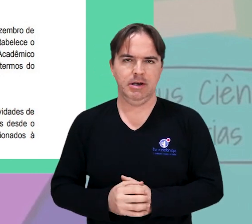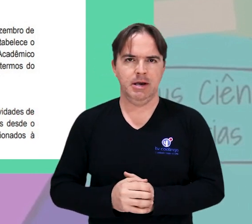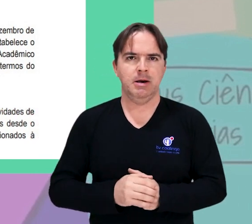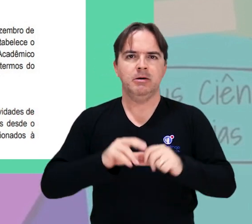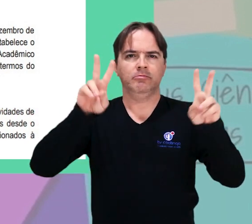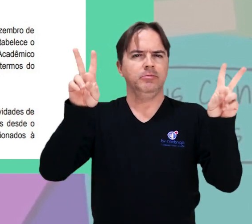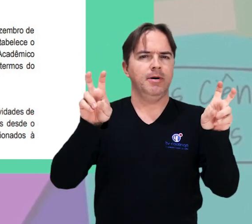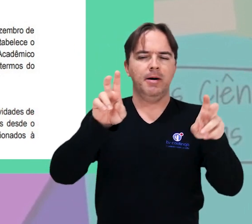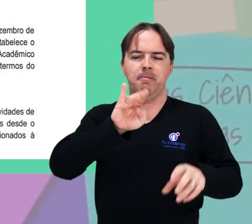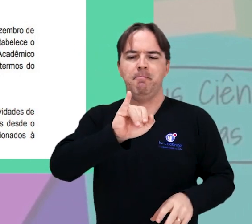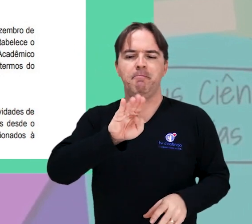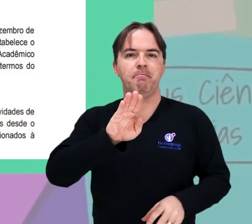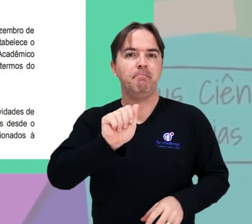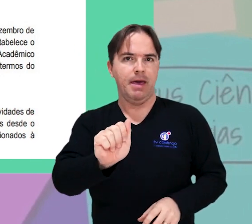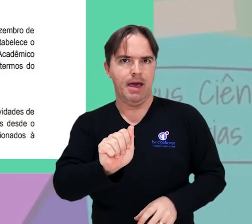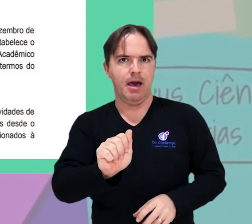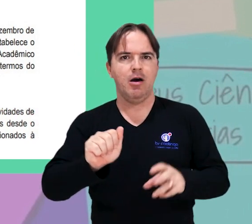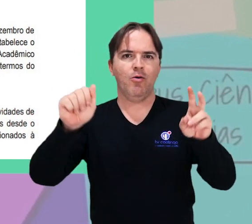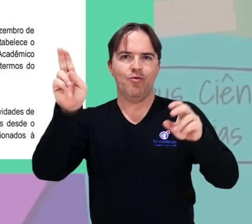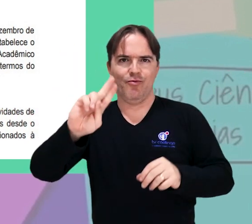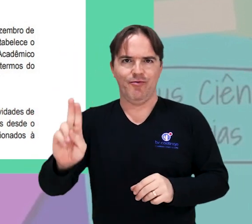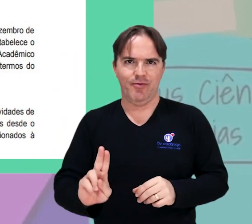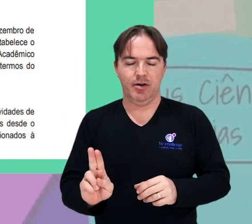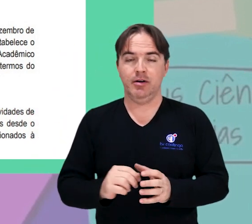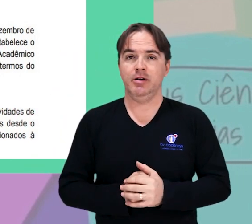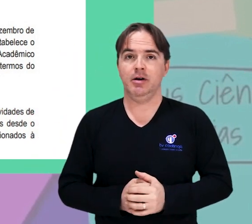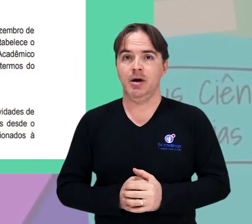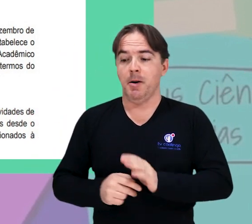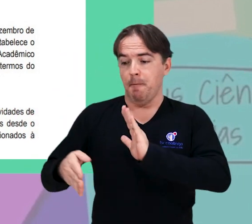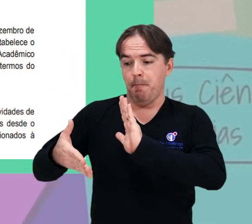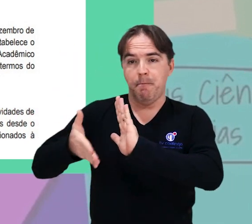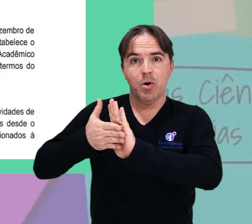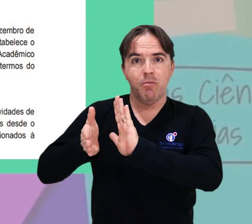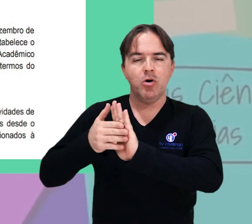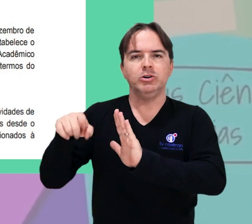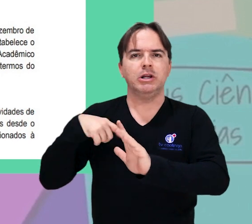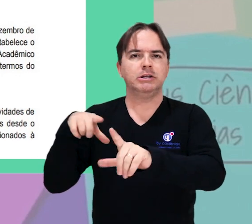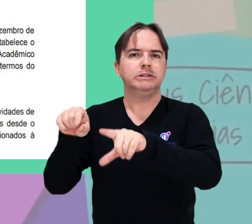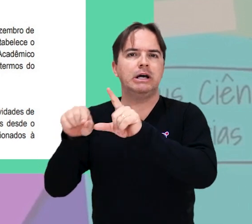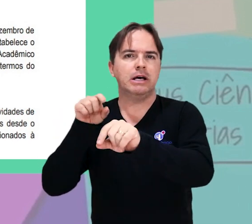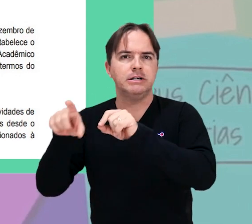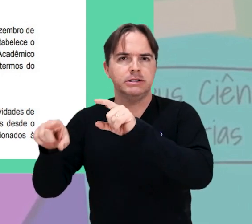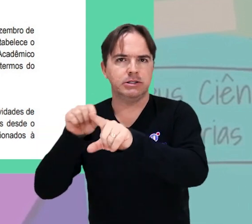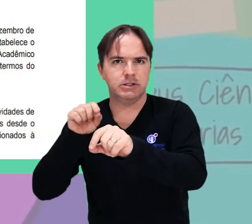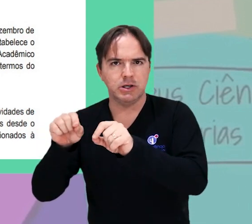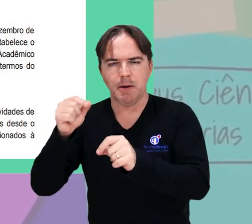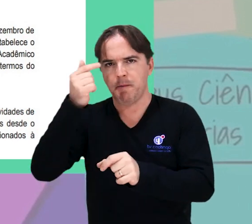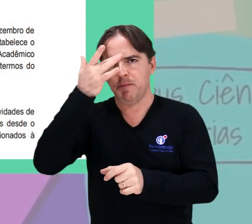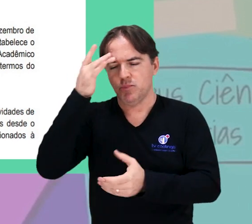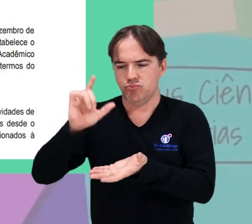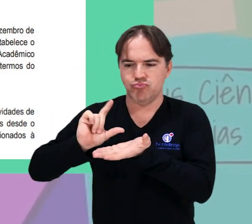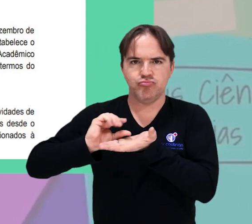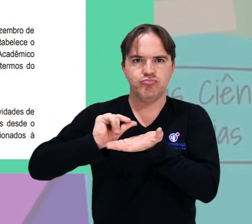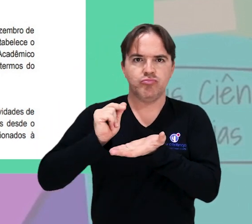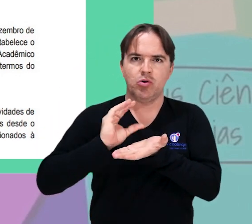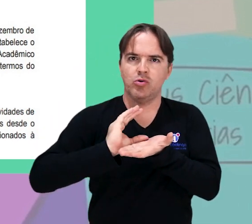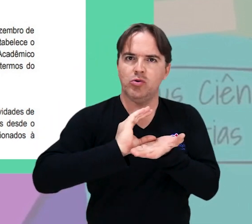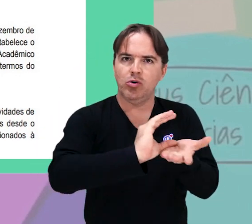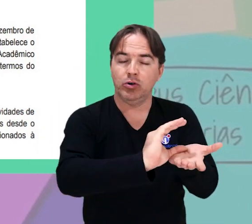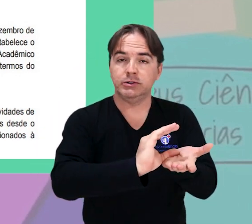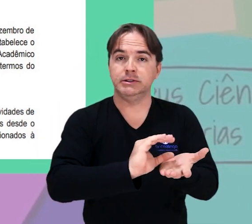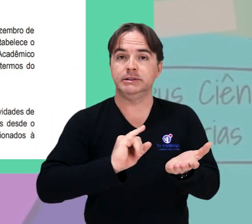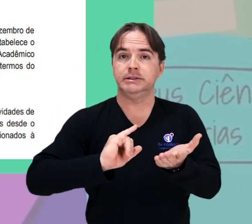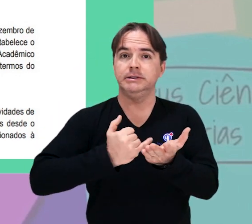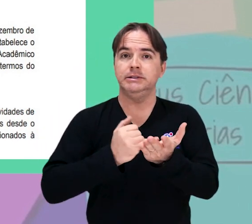univasf as propostas classificadas vão ficar disponíveis para a seleção de bolsistas com inscrições entre os dias 14